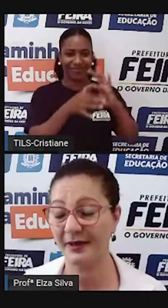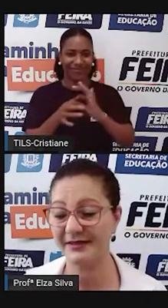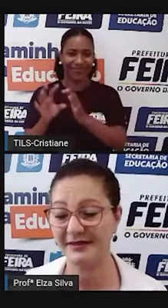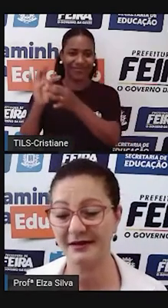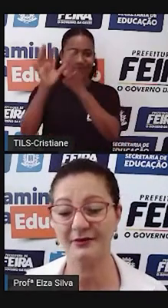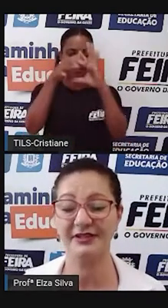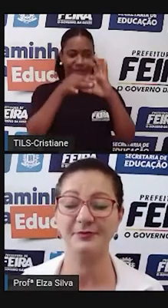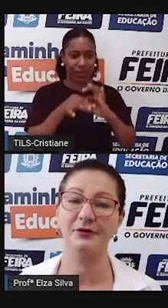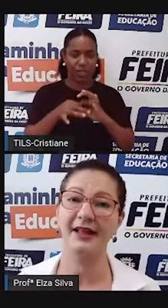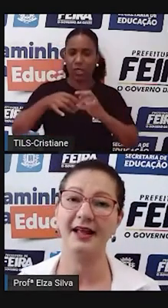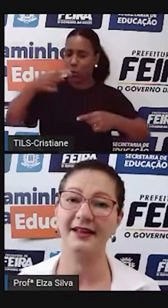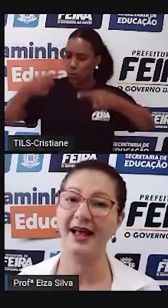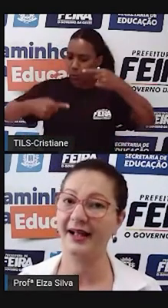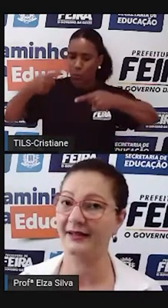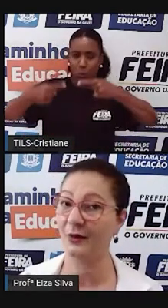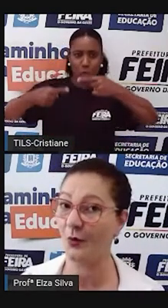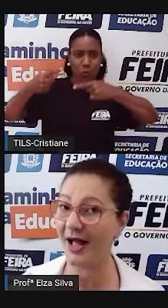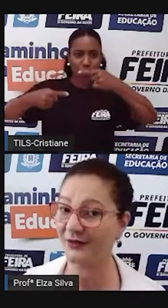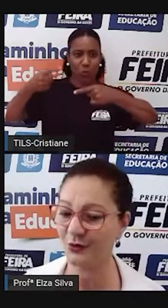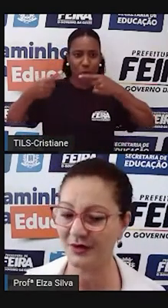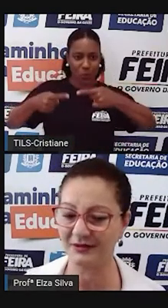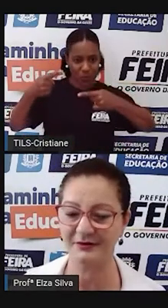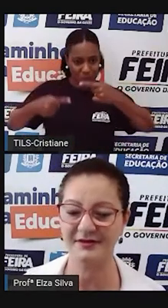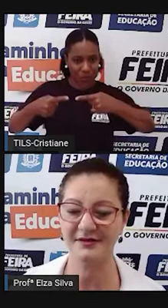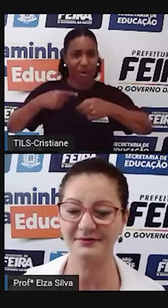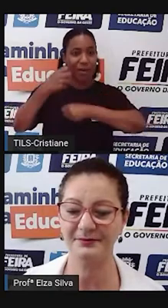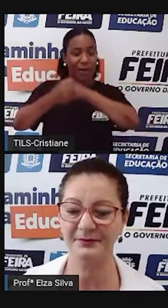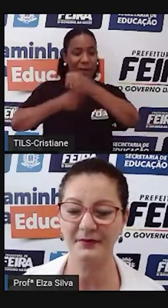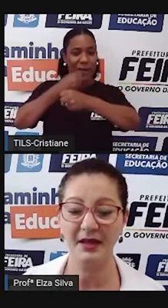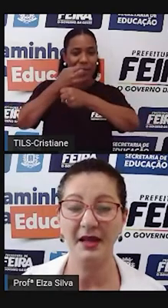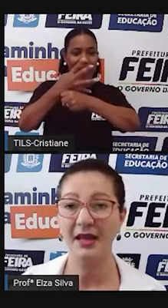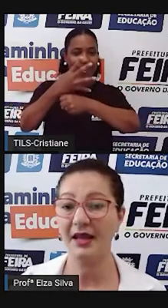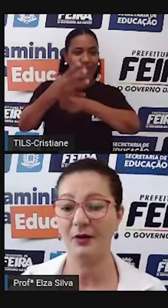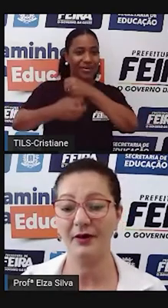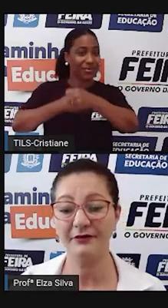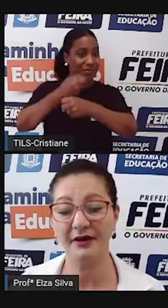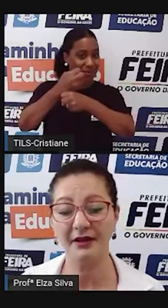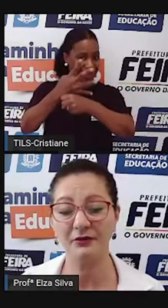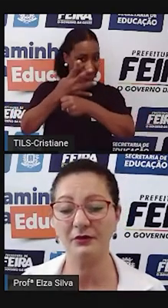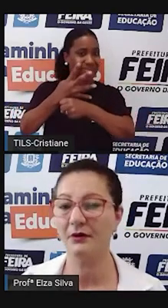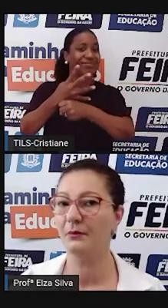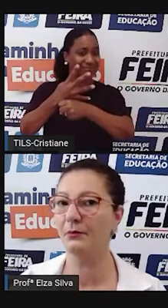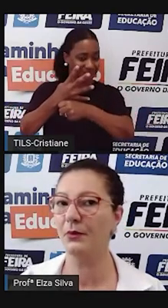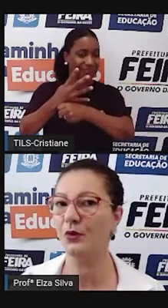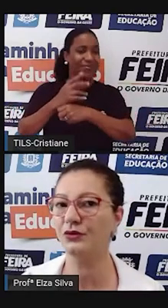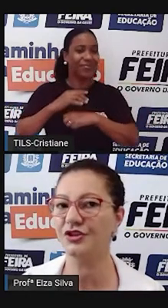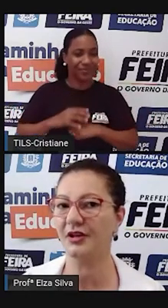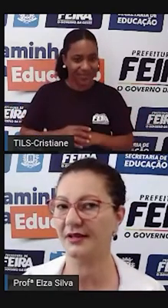Essa competição é disputada a cada 4 anos. E é um evento